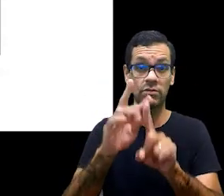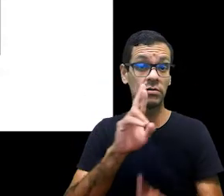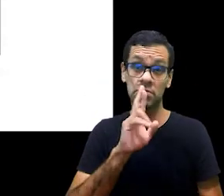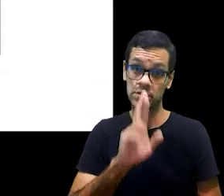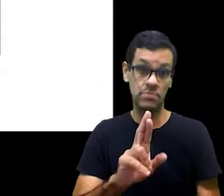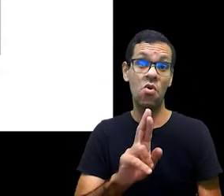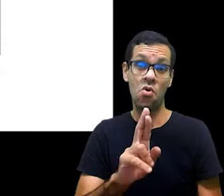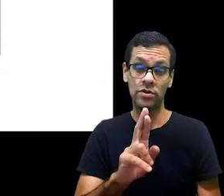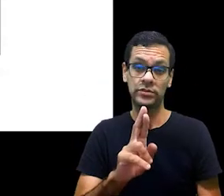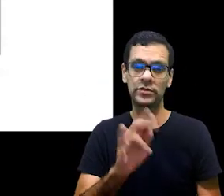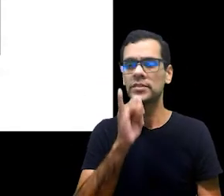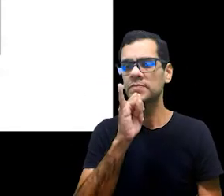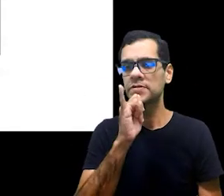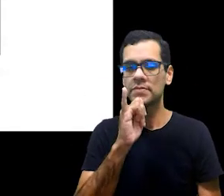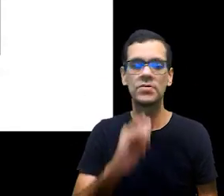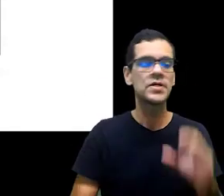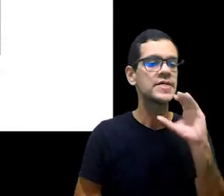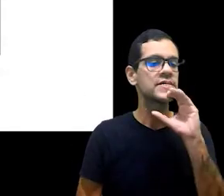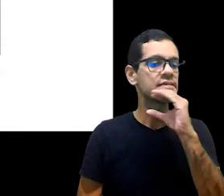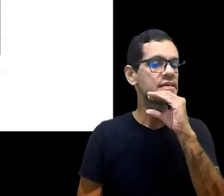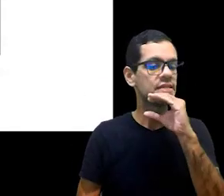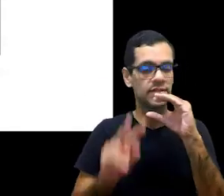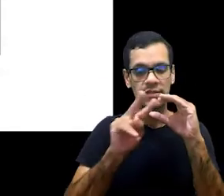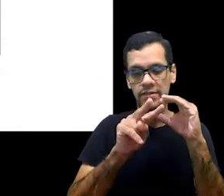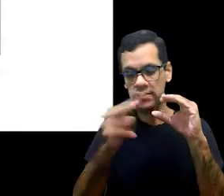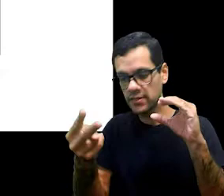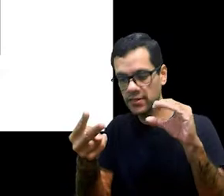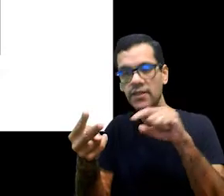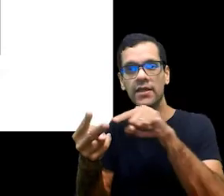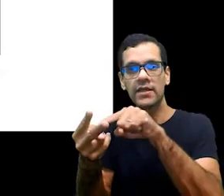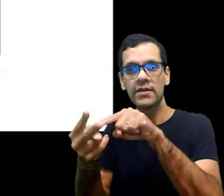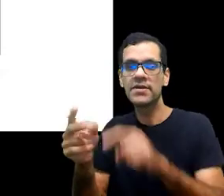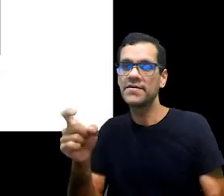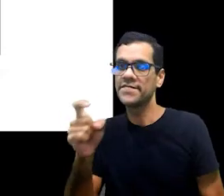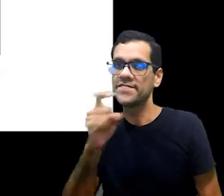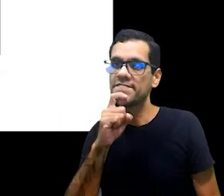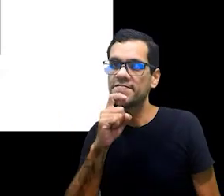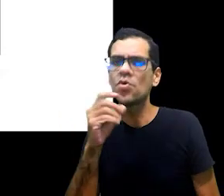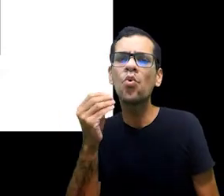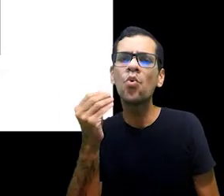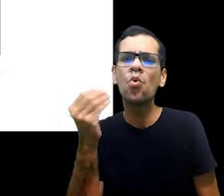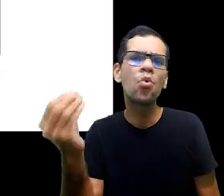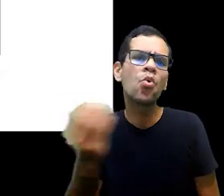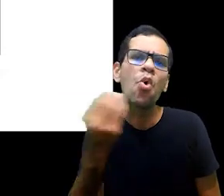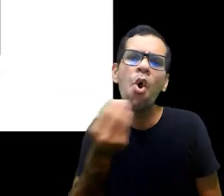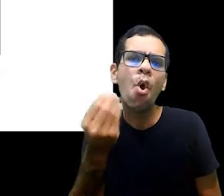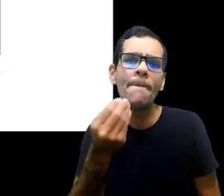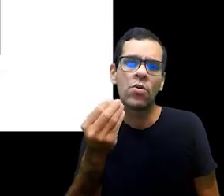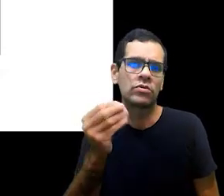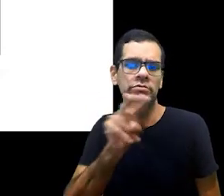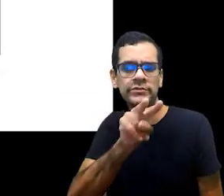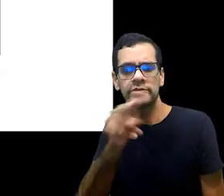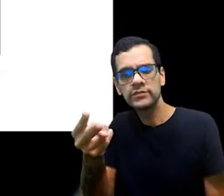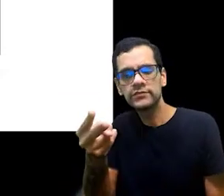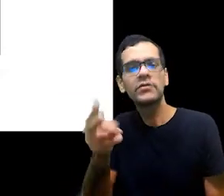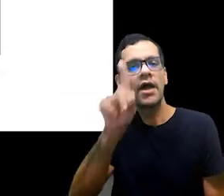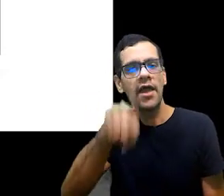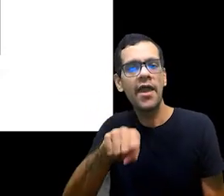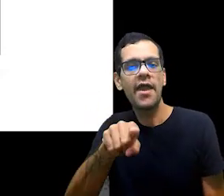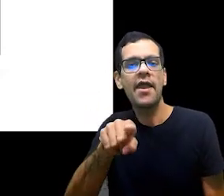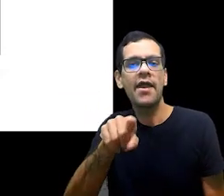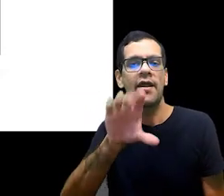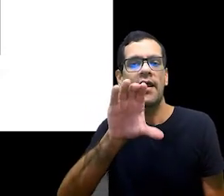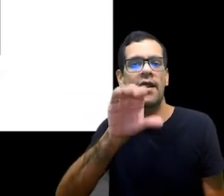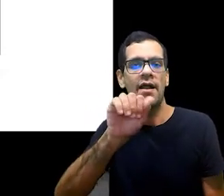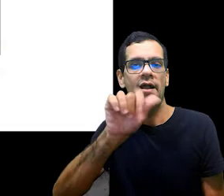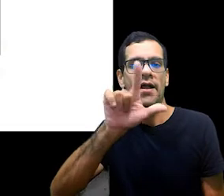Ou seja, o corpo quente vai transferir energia para o corpo frio. Como essa energia é transferida? É transferida na forma de